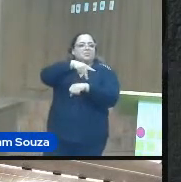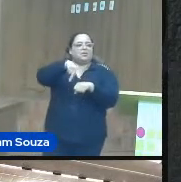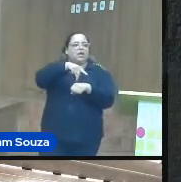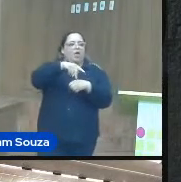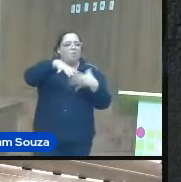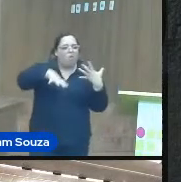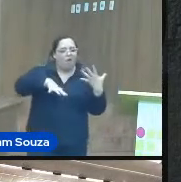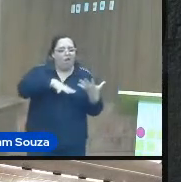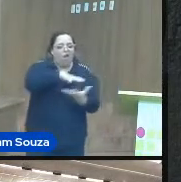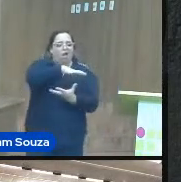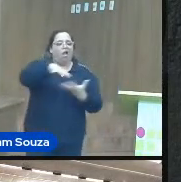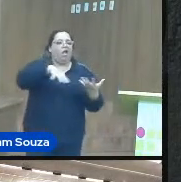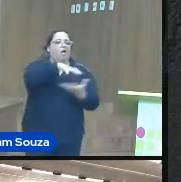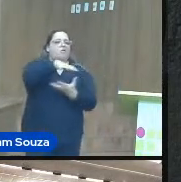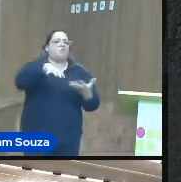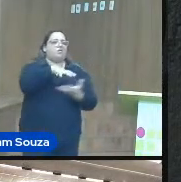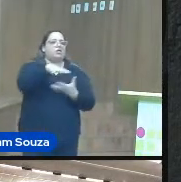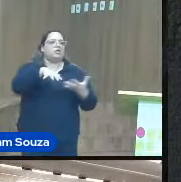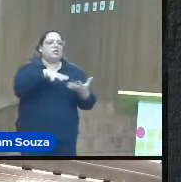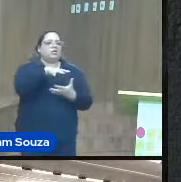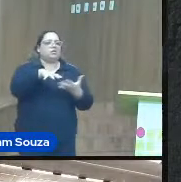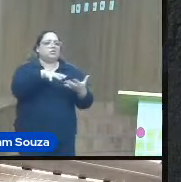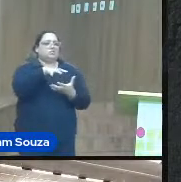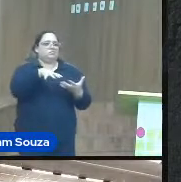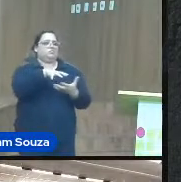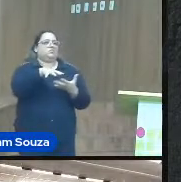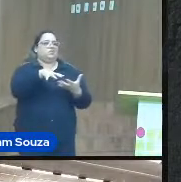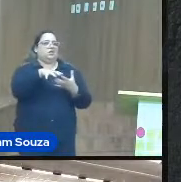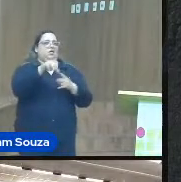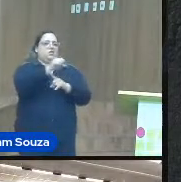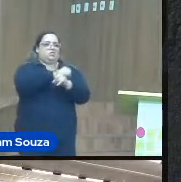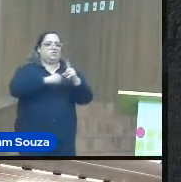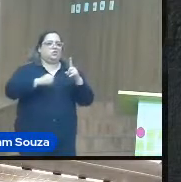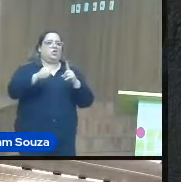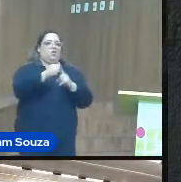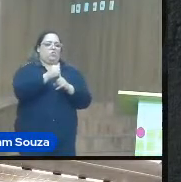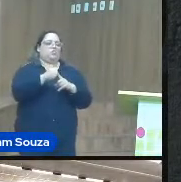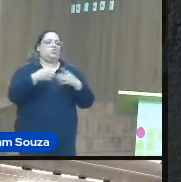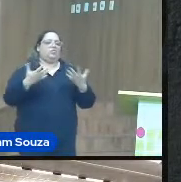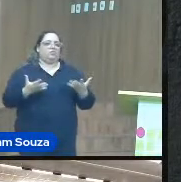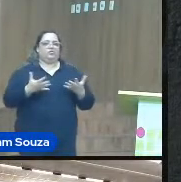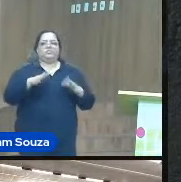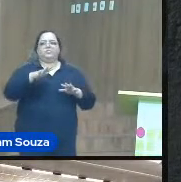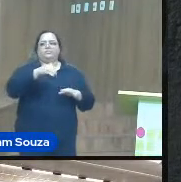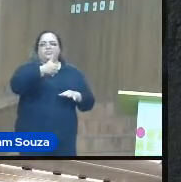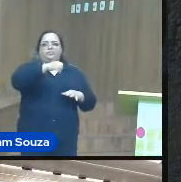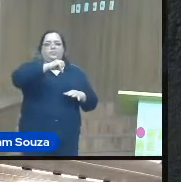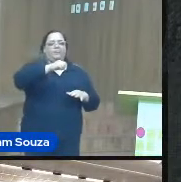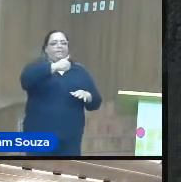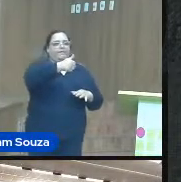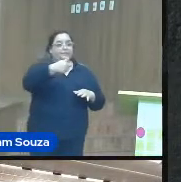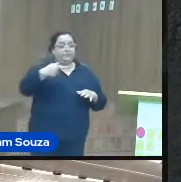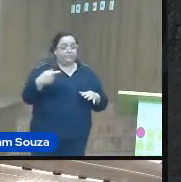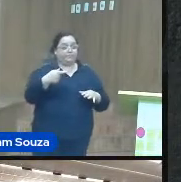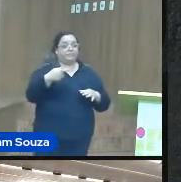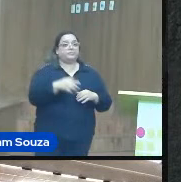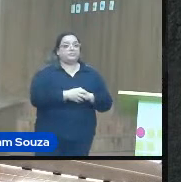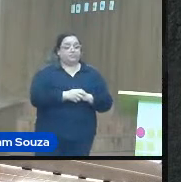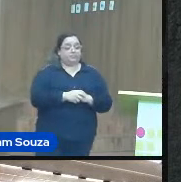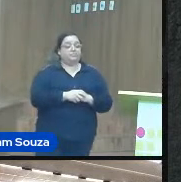Revolução de Lenin, a Revolução Socialista de 1917. Então essa